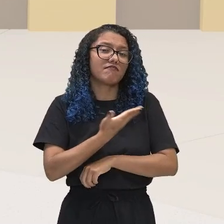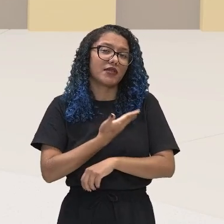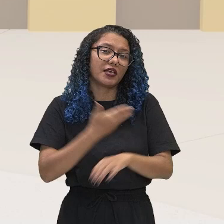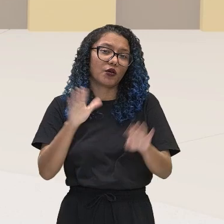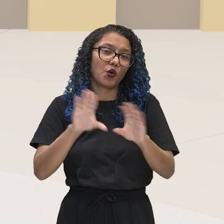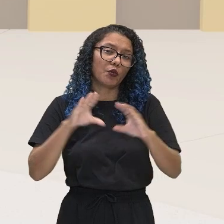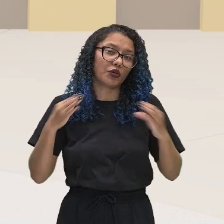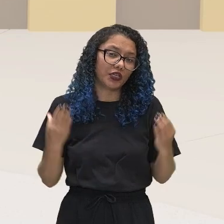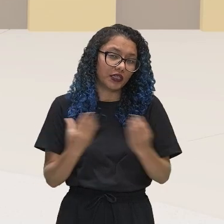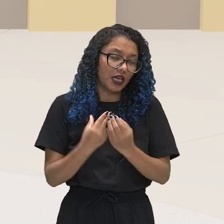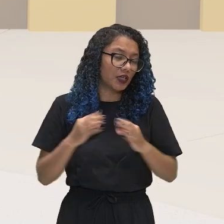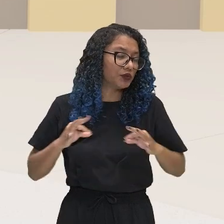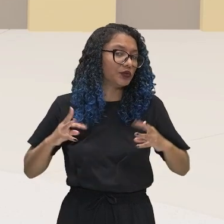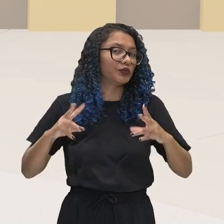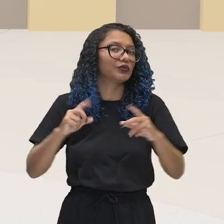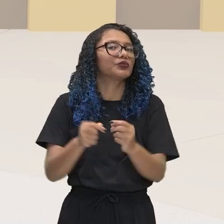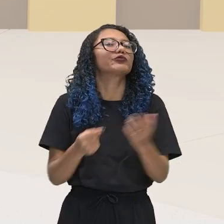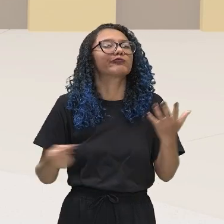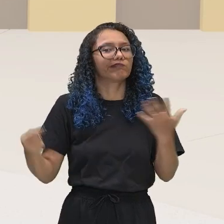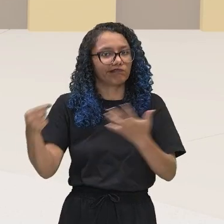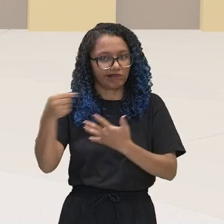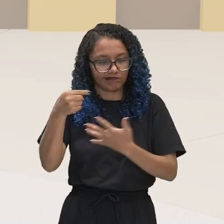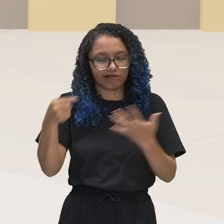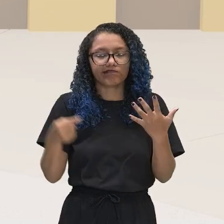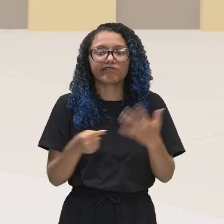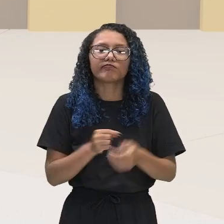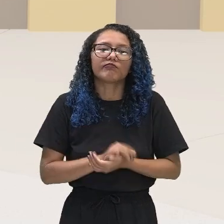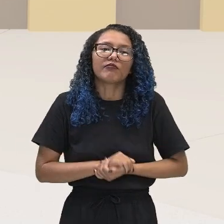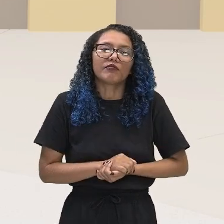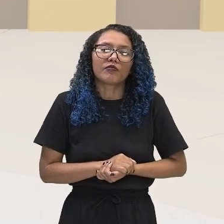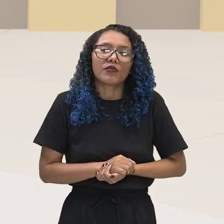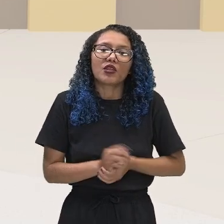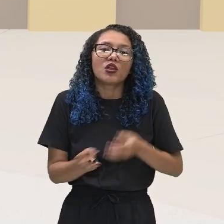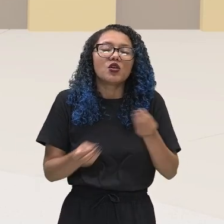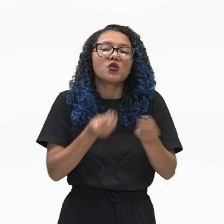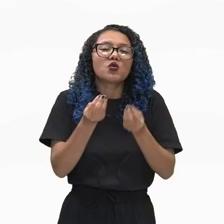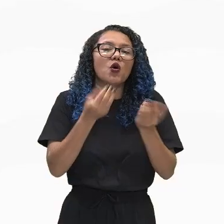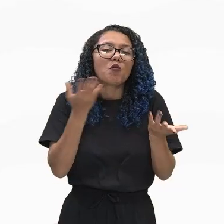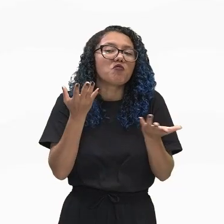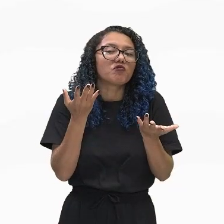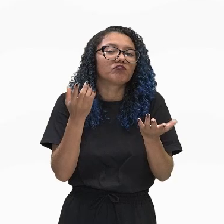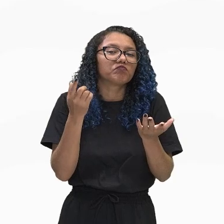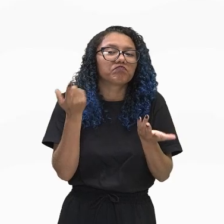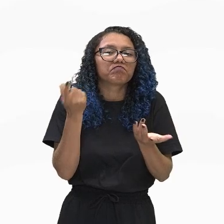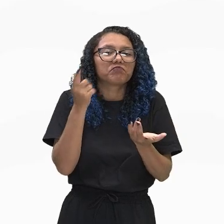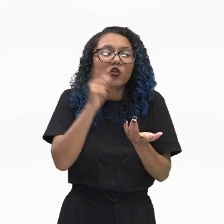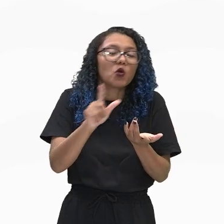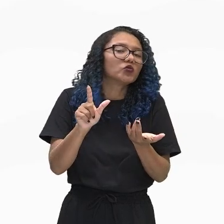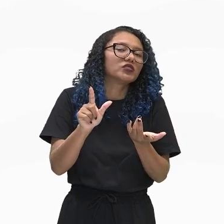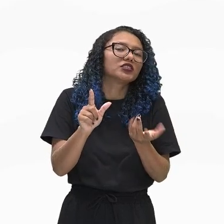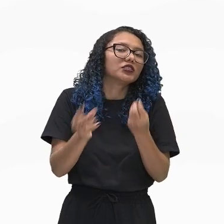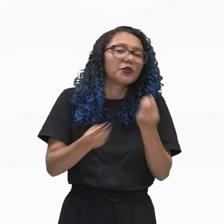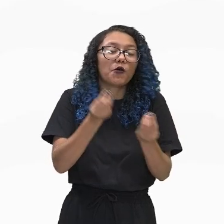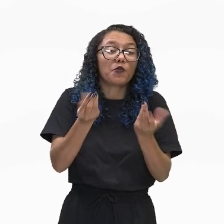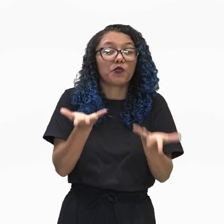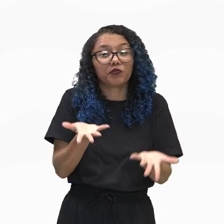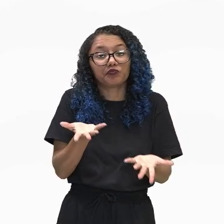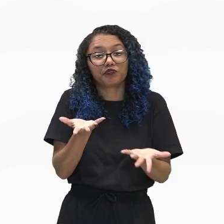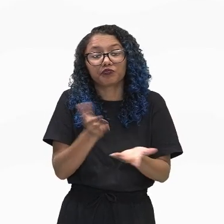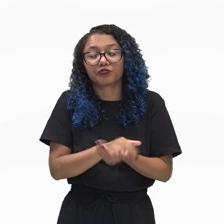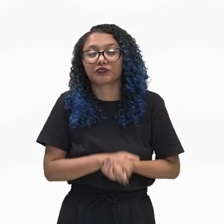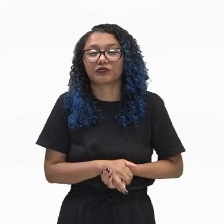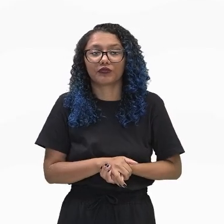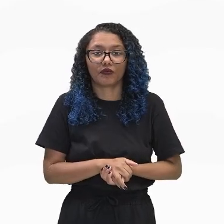comunidade, né? Então, vamos ver como que a gente faz para encontrar esse propósito. Então, para encontrar o